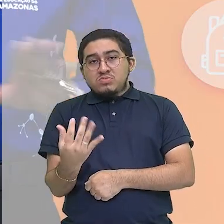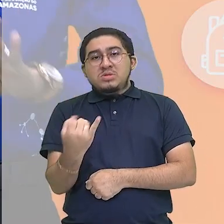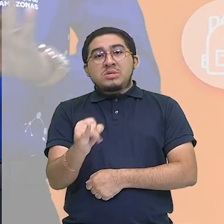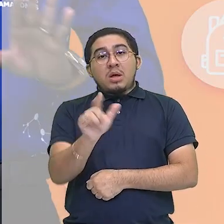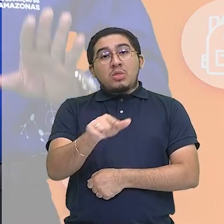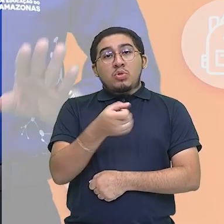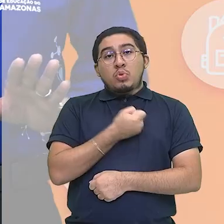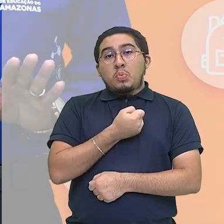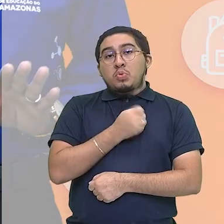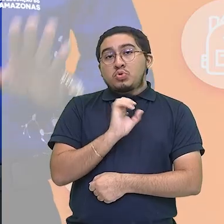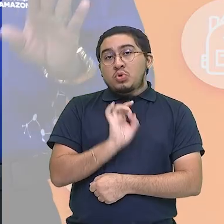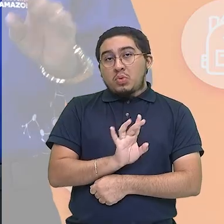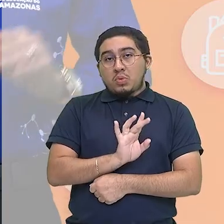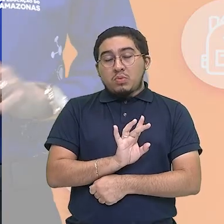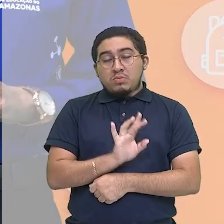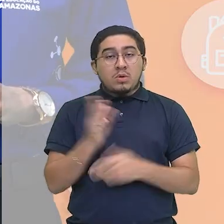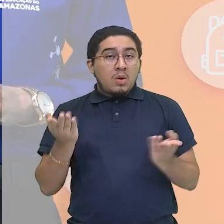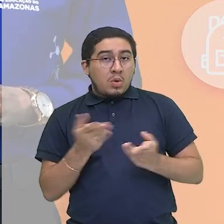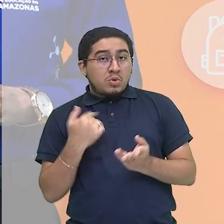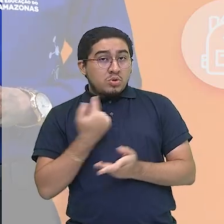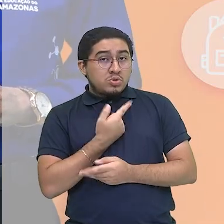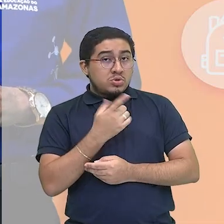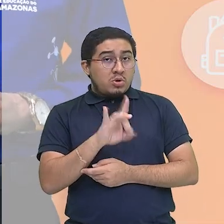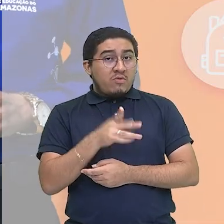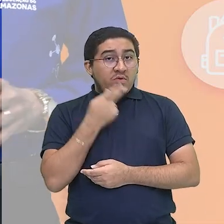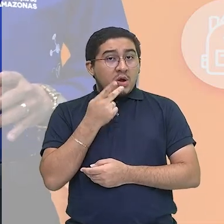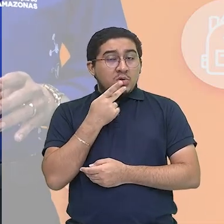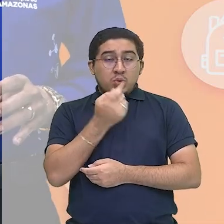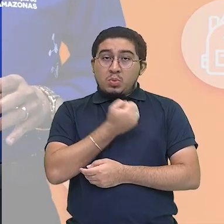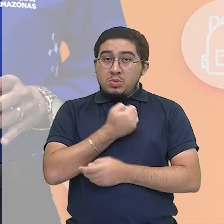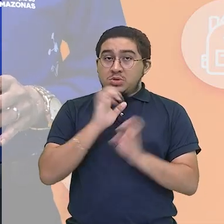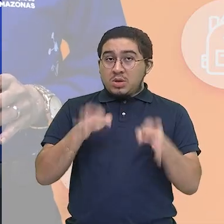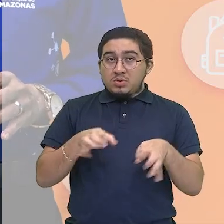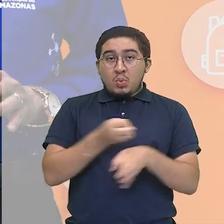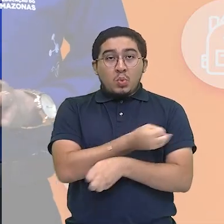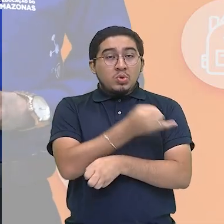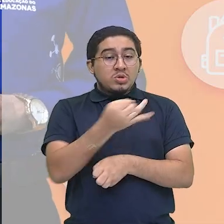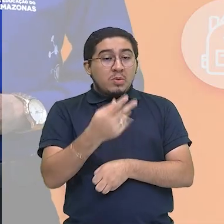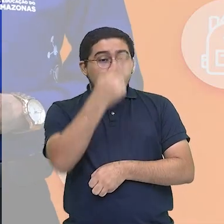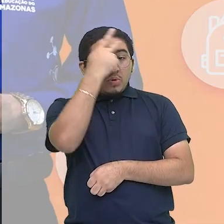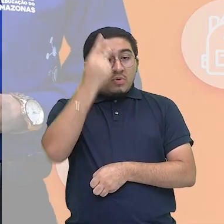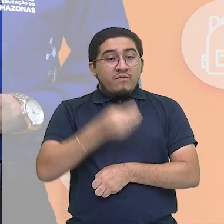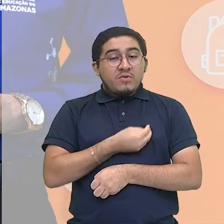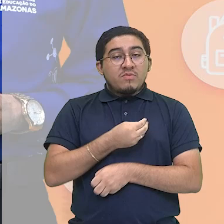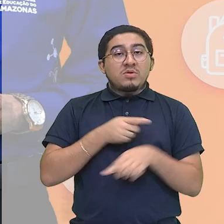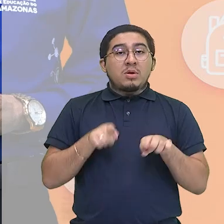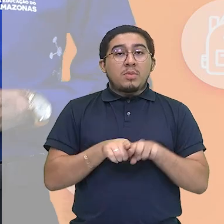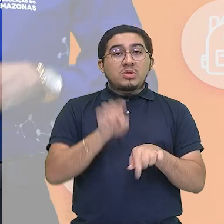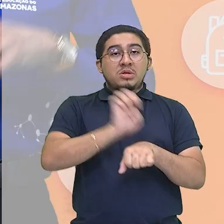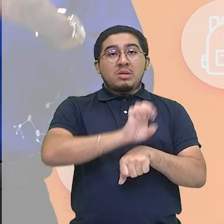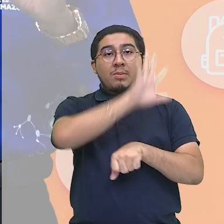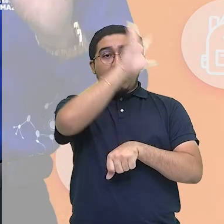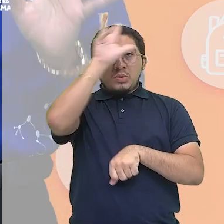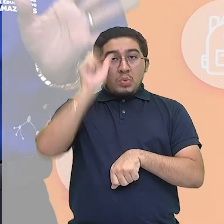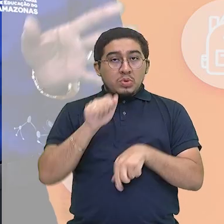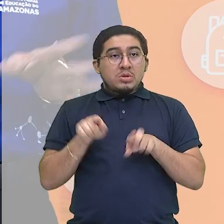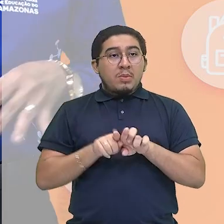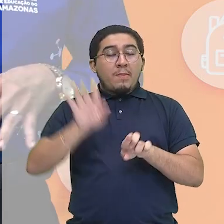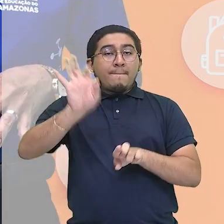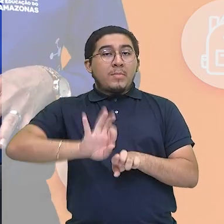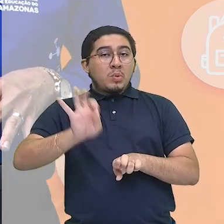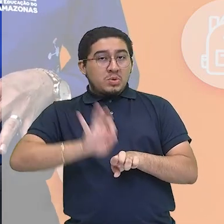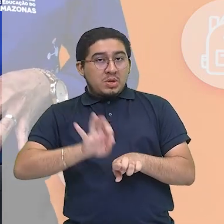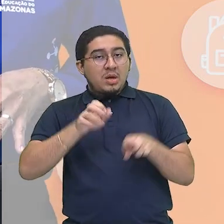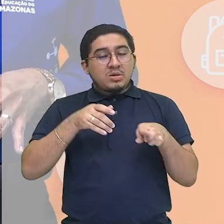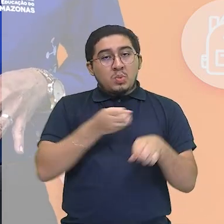os números. Até agora, só falamos de números, não é verdade? Quantidade de habitantes do estado do Amazonas, taxa de